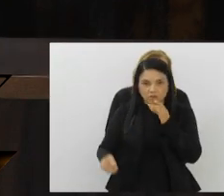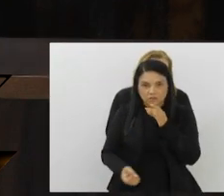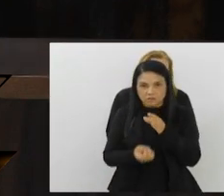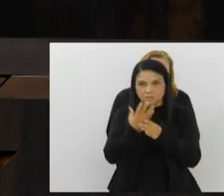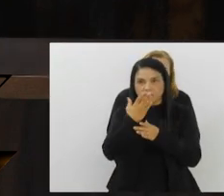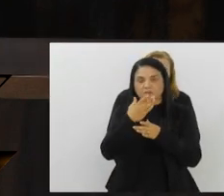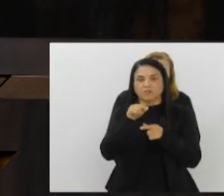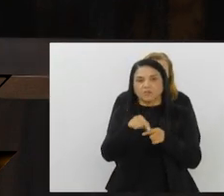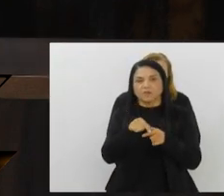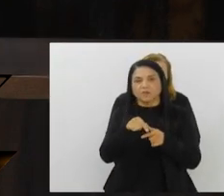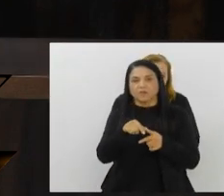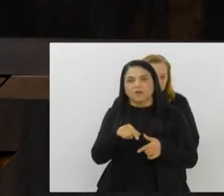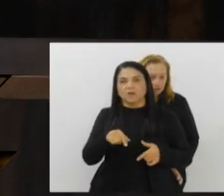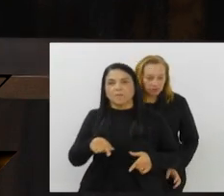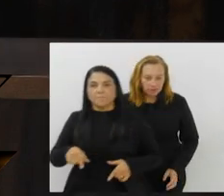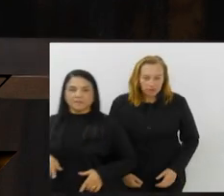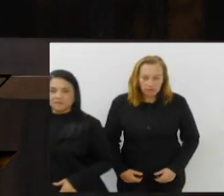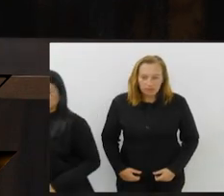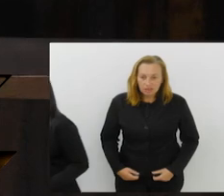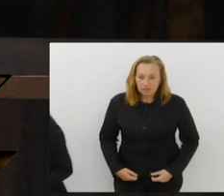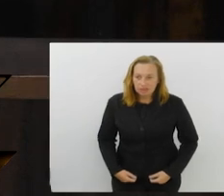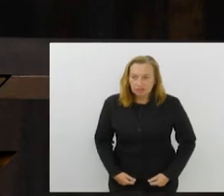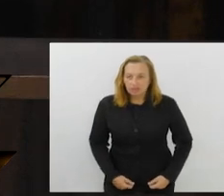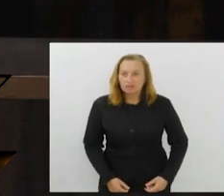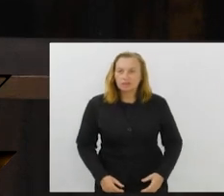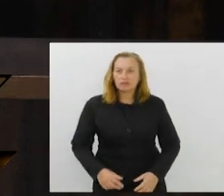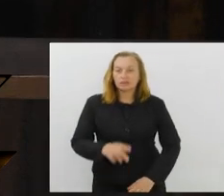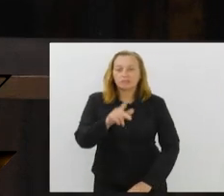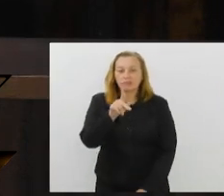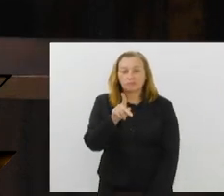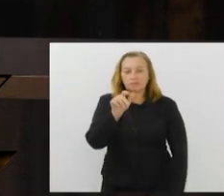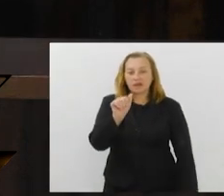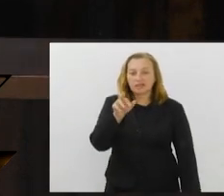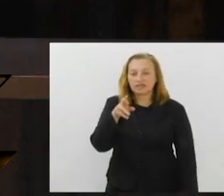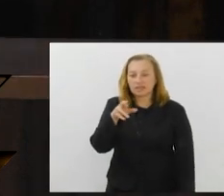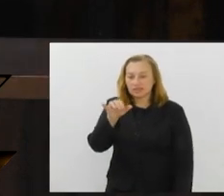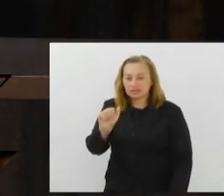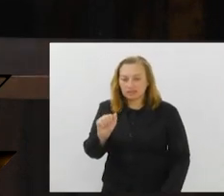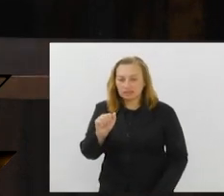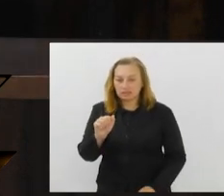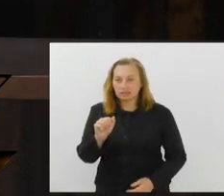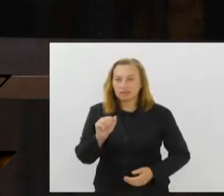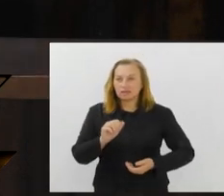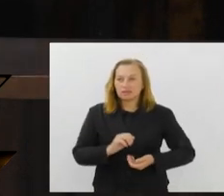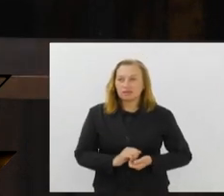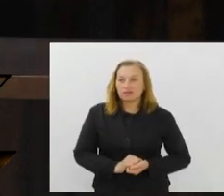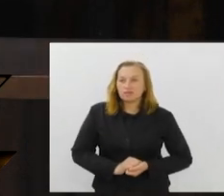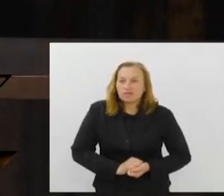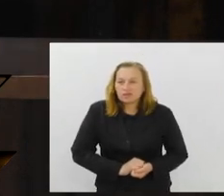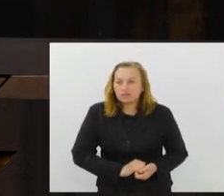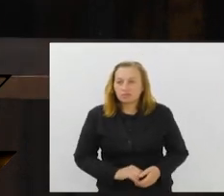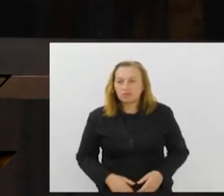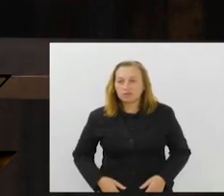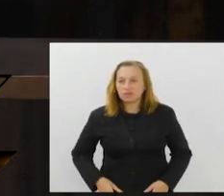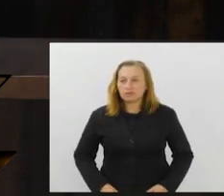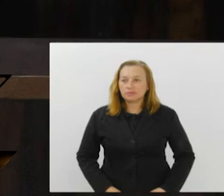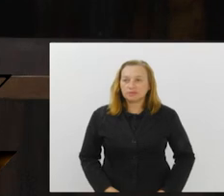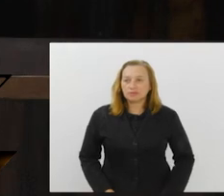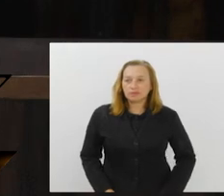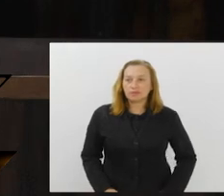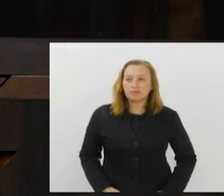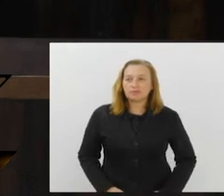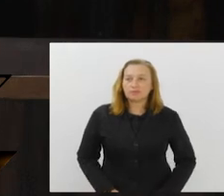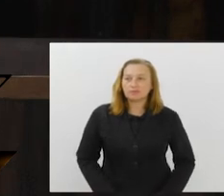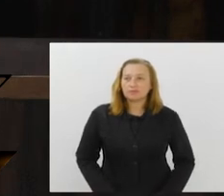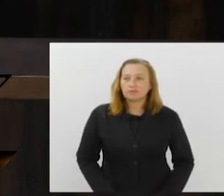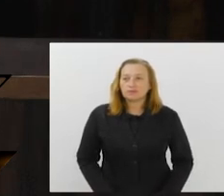cátedra Patrícia siol com o luí Eduardo Soares com o ministro Silvio Almeida aliás uma grande figura Uma pessoa